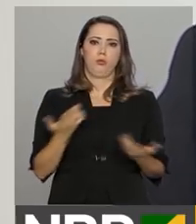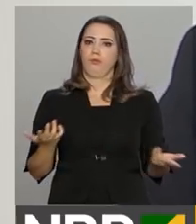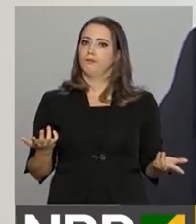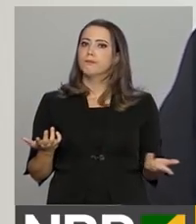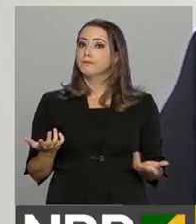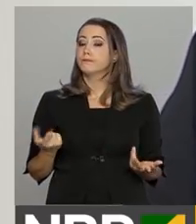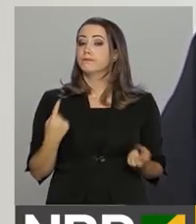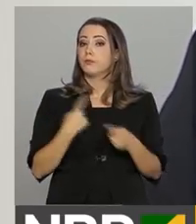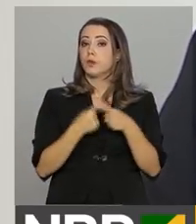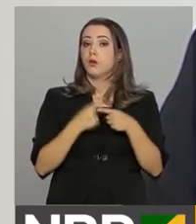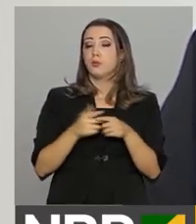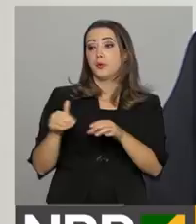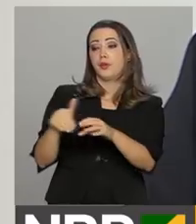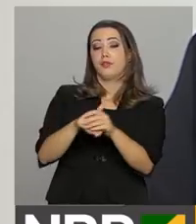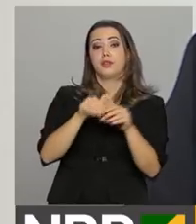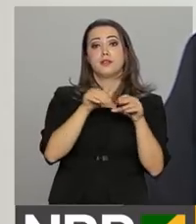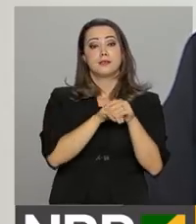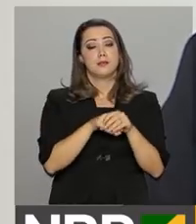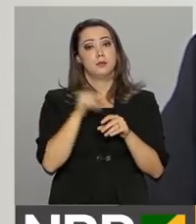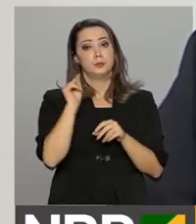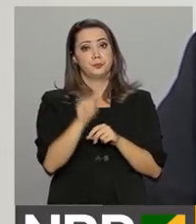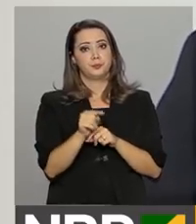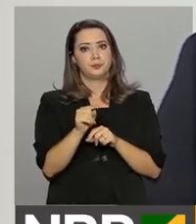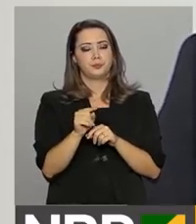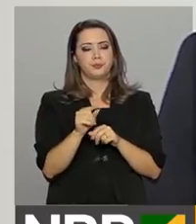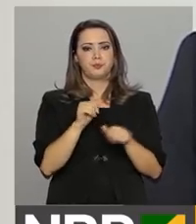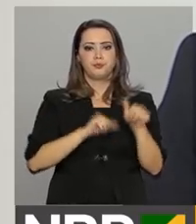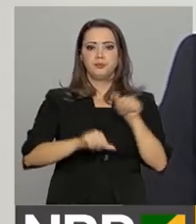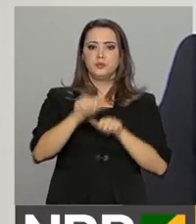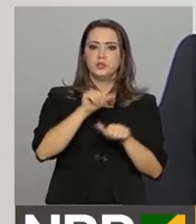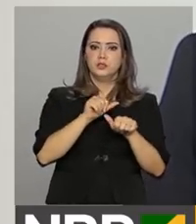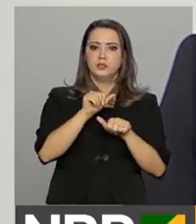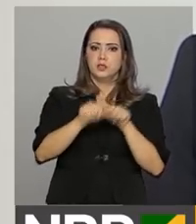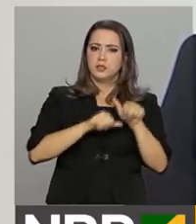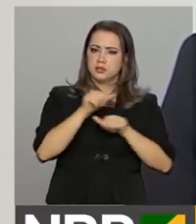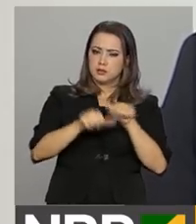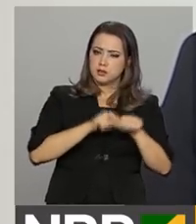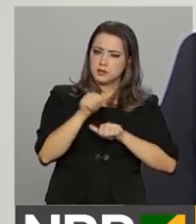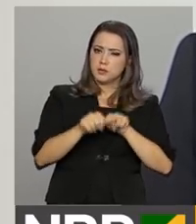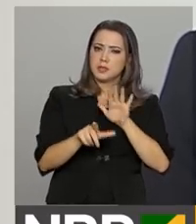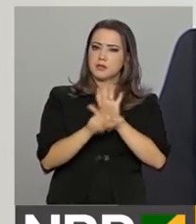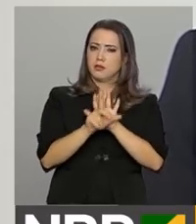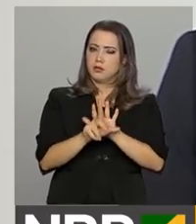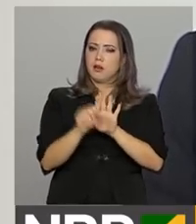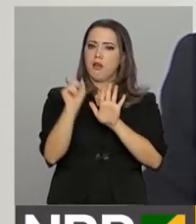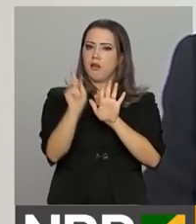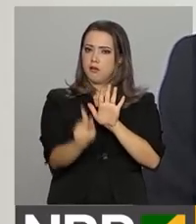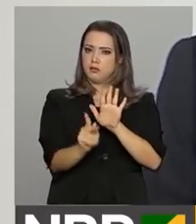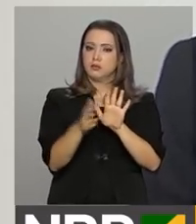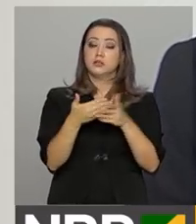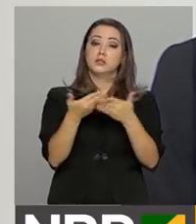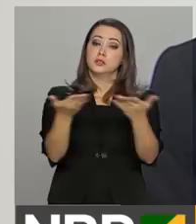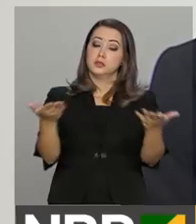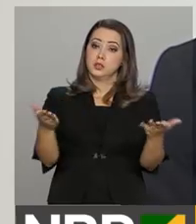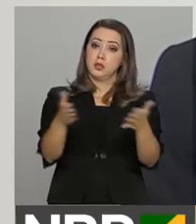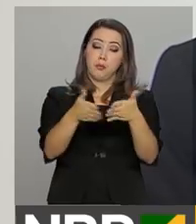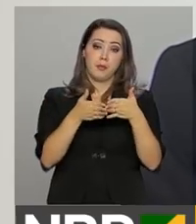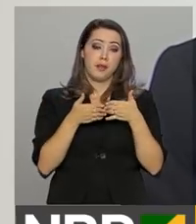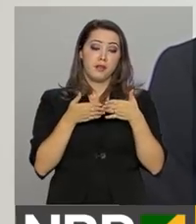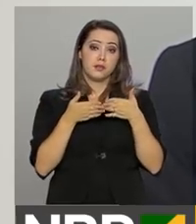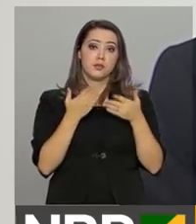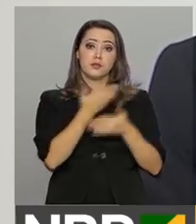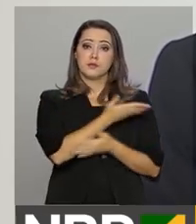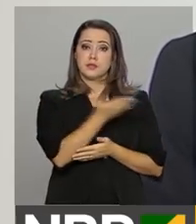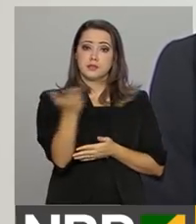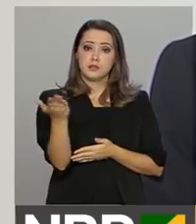pela votação dessa readequação ele é previdenciária né então eu faço isso peço faço um apelo